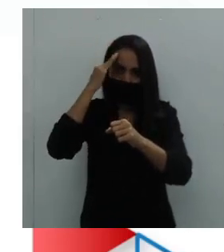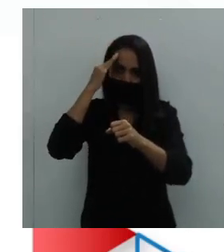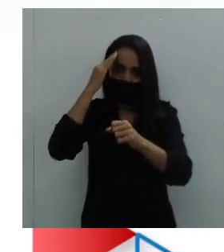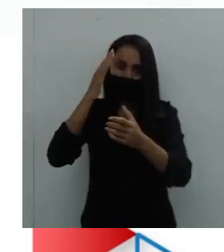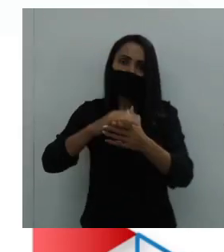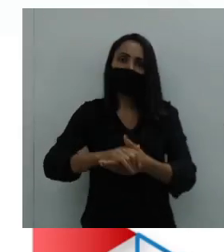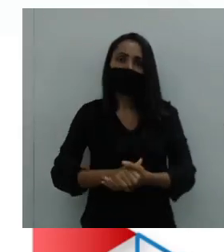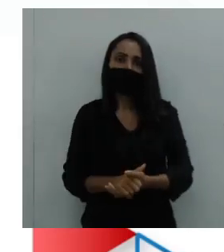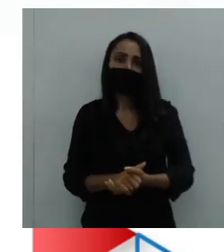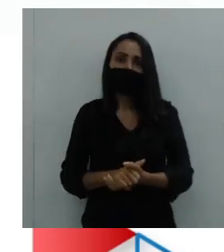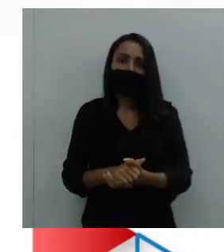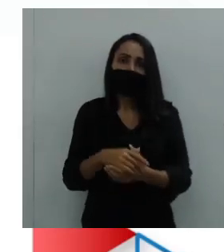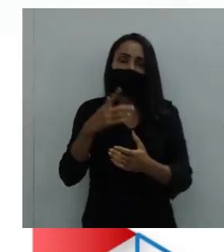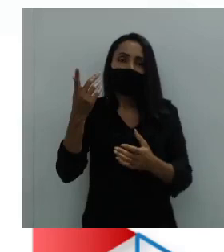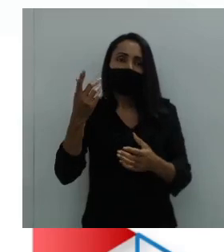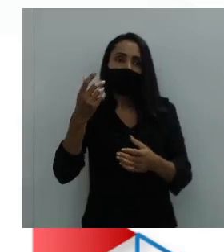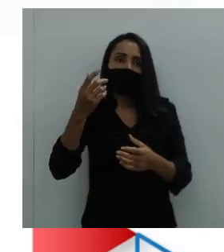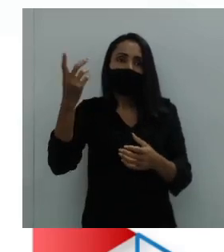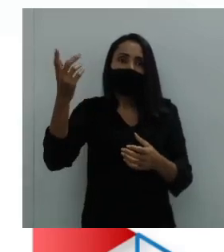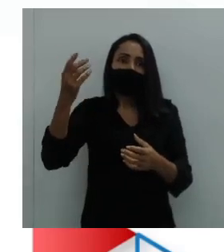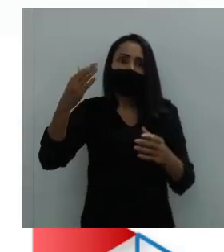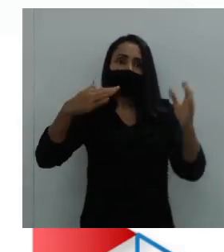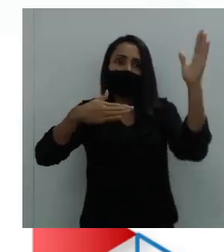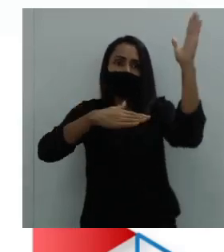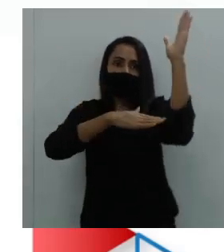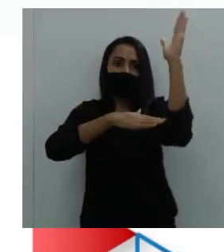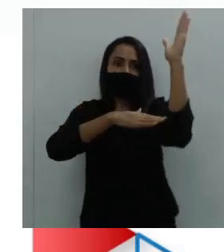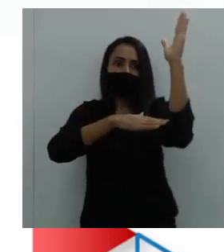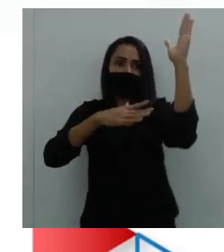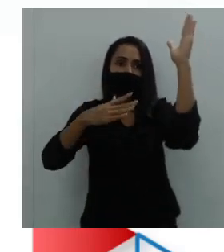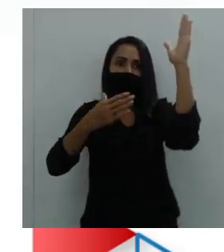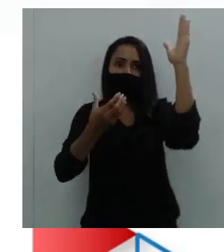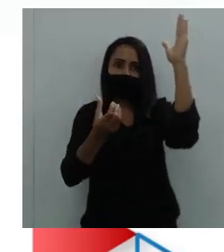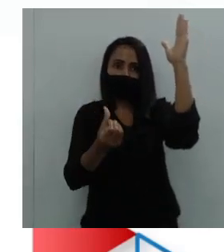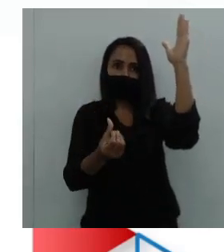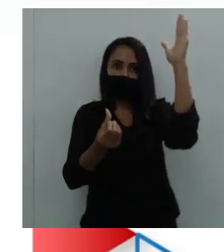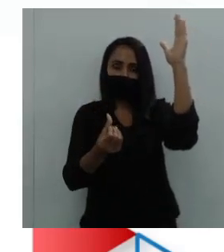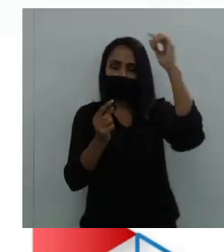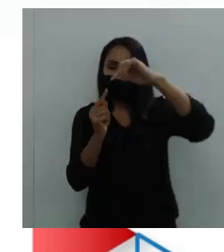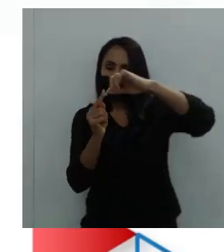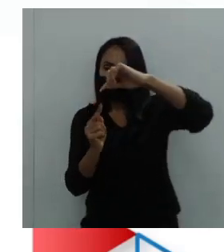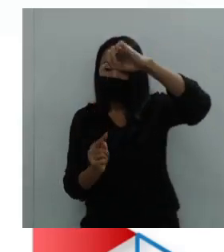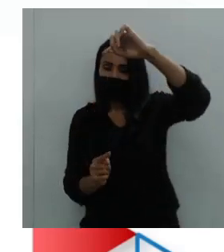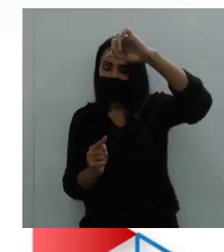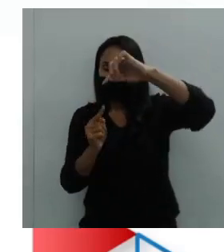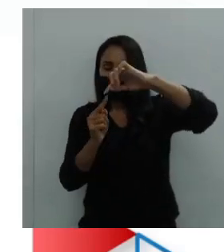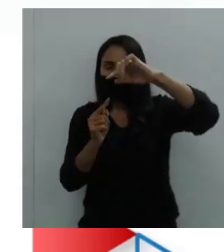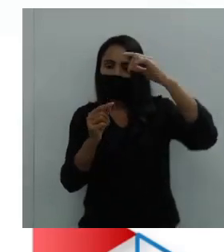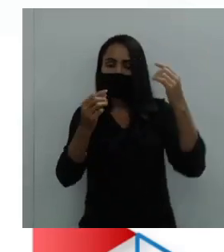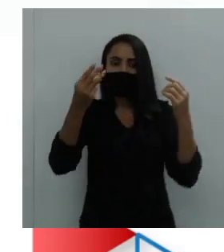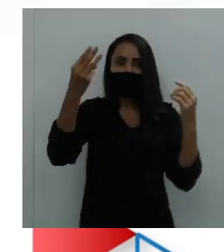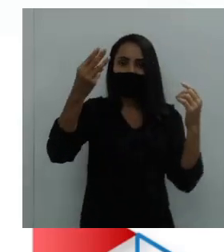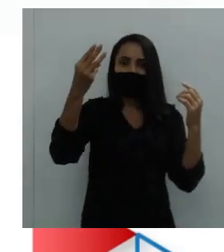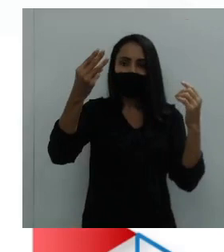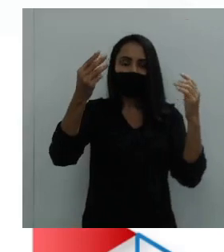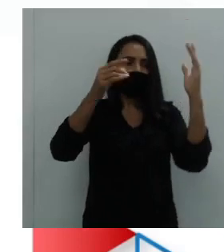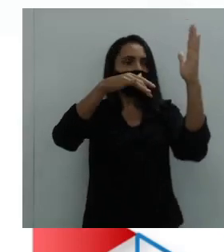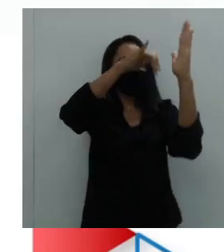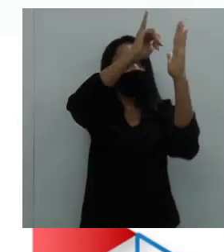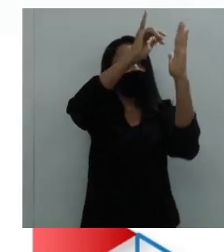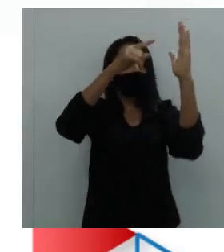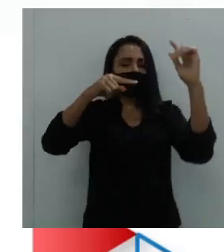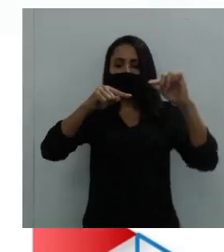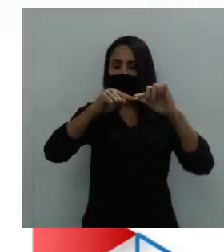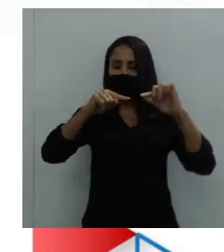O 6 é a posição do X na reta aí, linear, e o 3 é a posição do Y